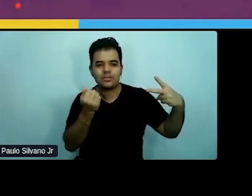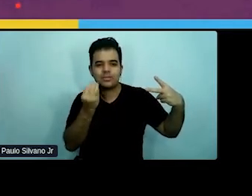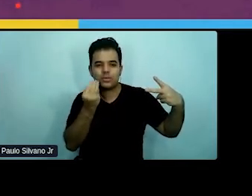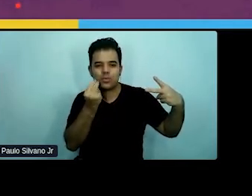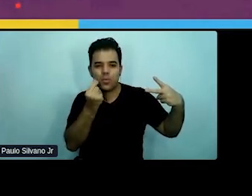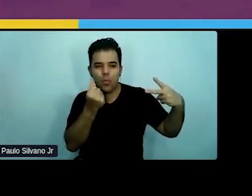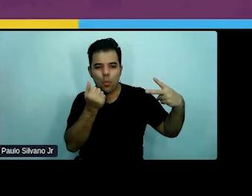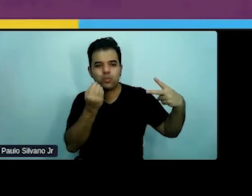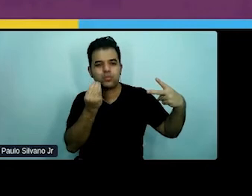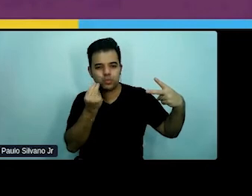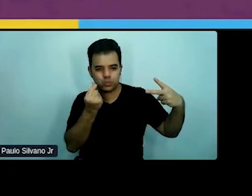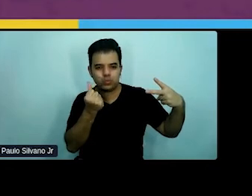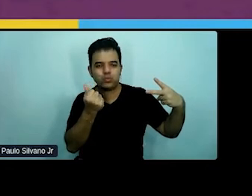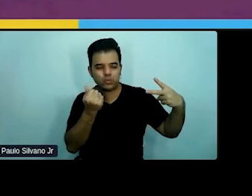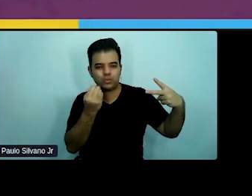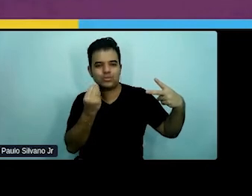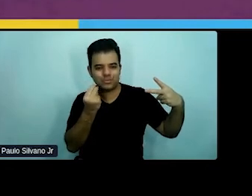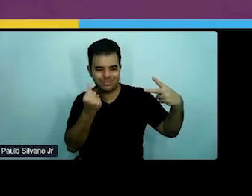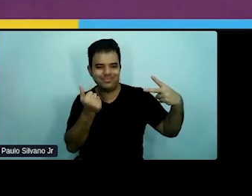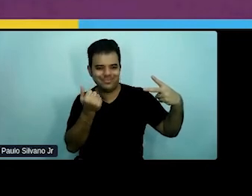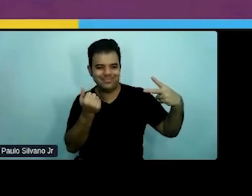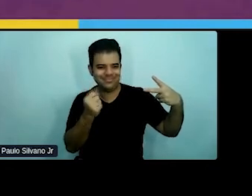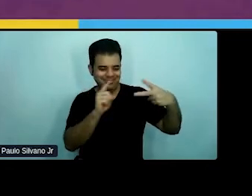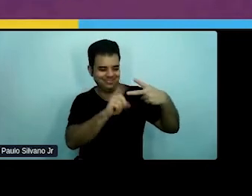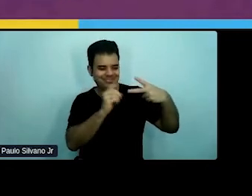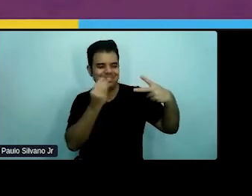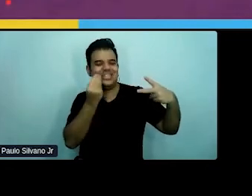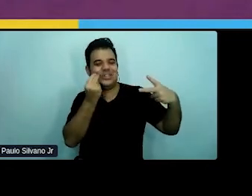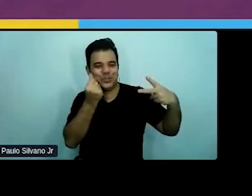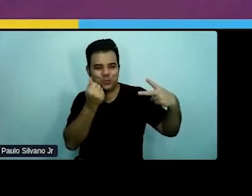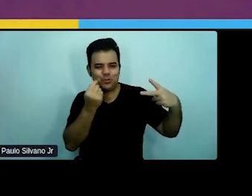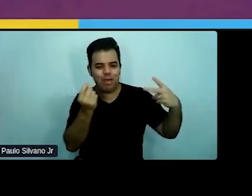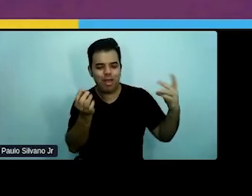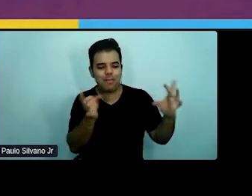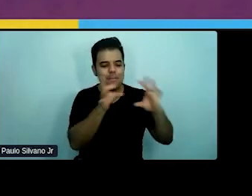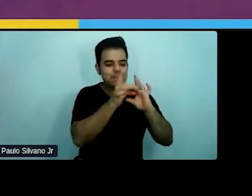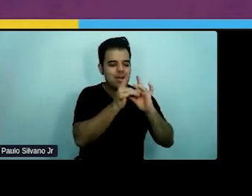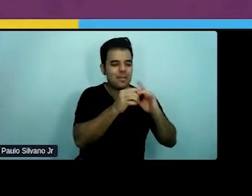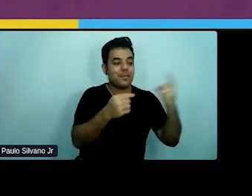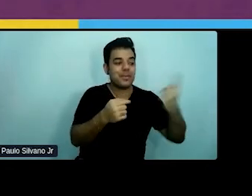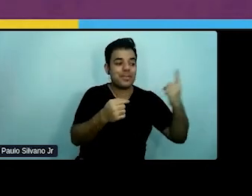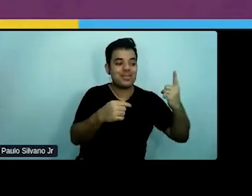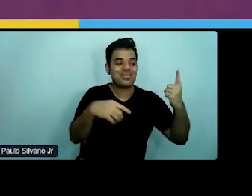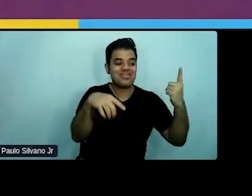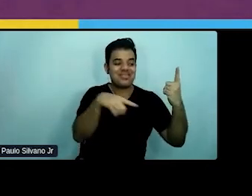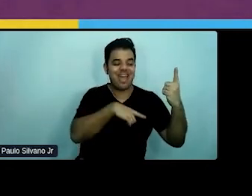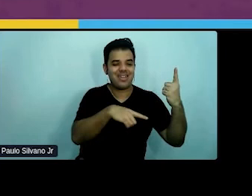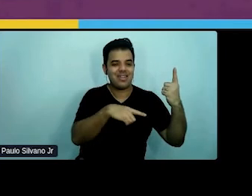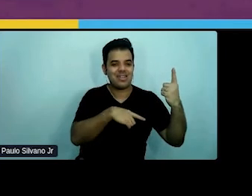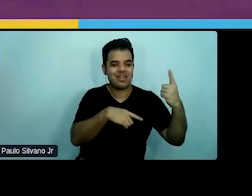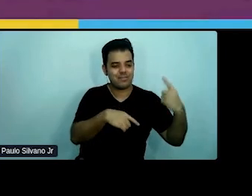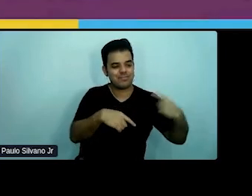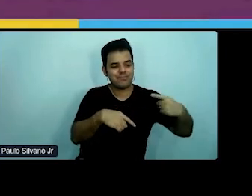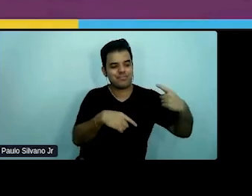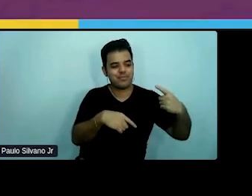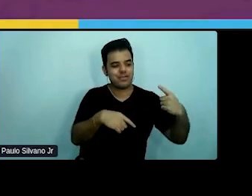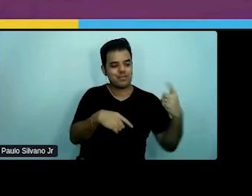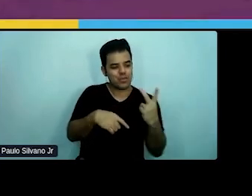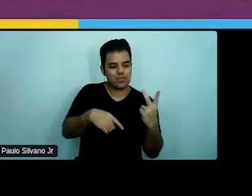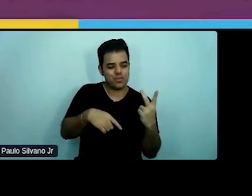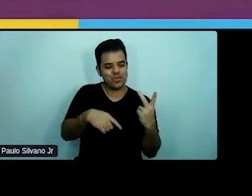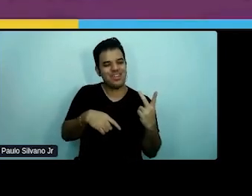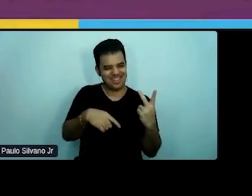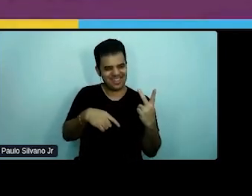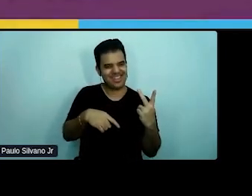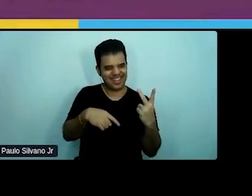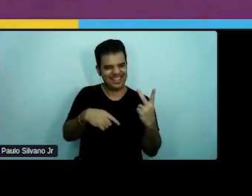sabor, tá? O sinal de sabor, se ele estiver acompanhado da palavra tem. E aí, dessa forma, nós teríamos, no primeiro exemplo,